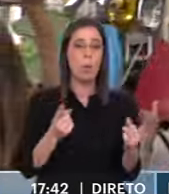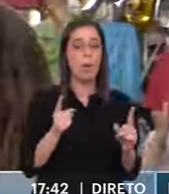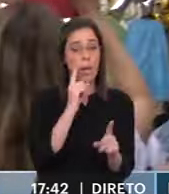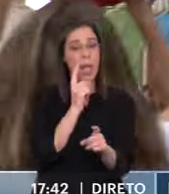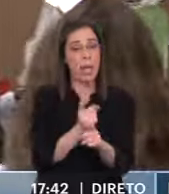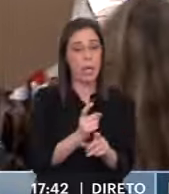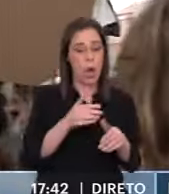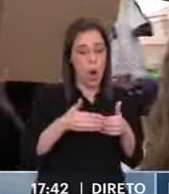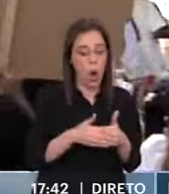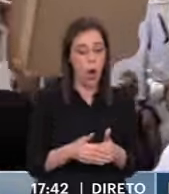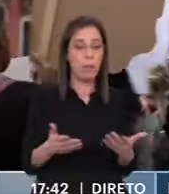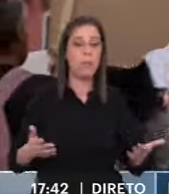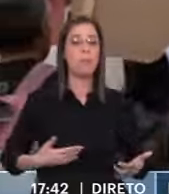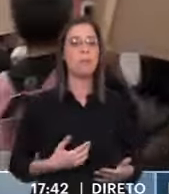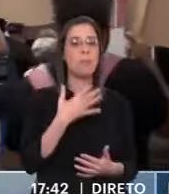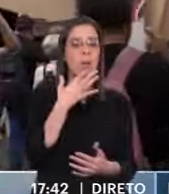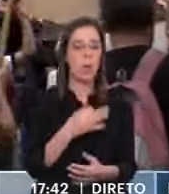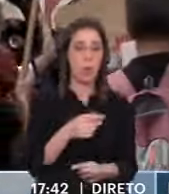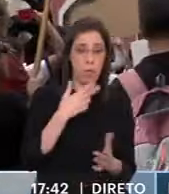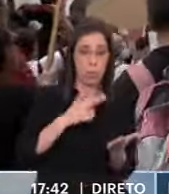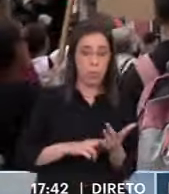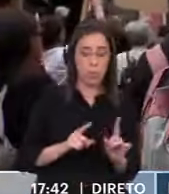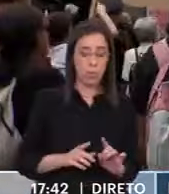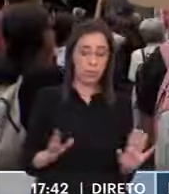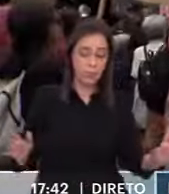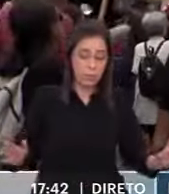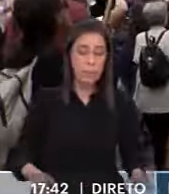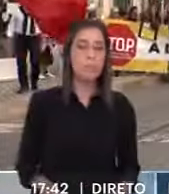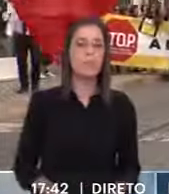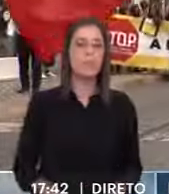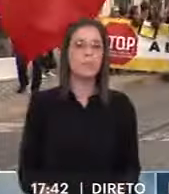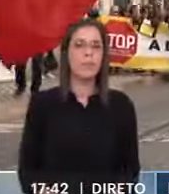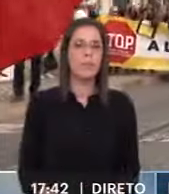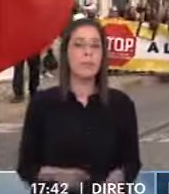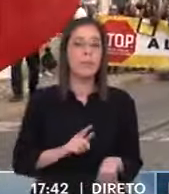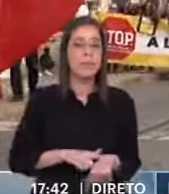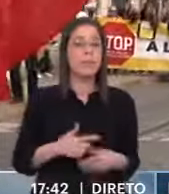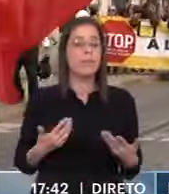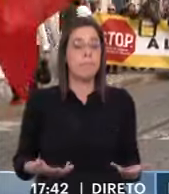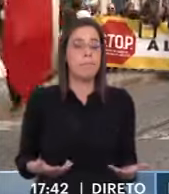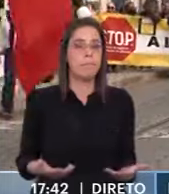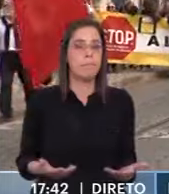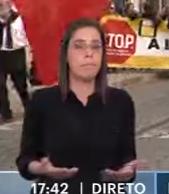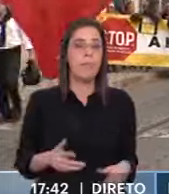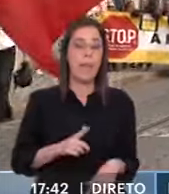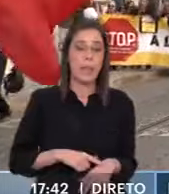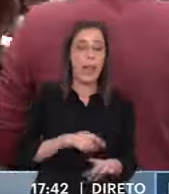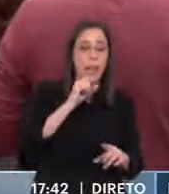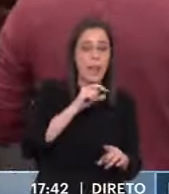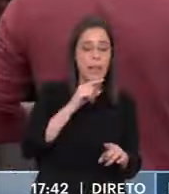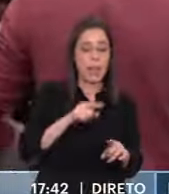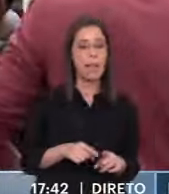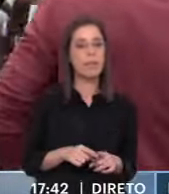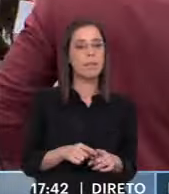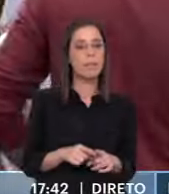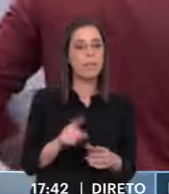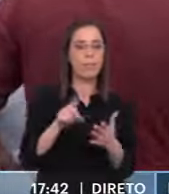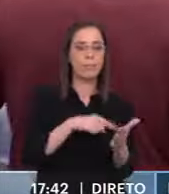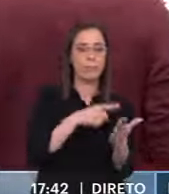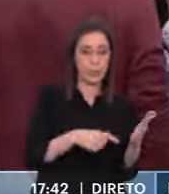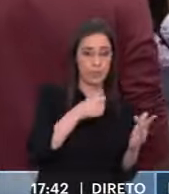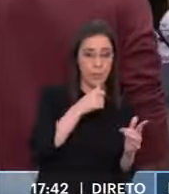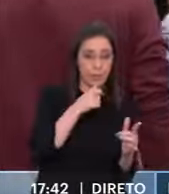exige. Não acredito que esse seja o motivo e, portanto, acho que é tempo, ainda há tempo, para revogar a